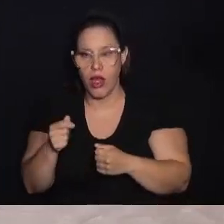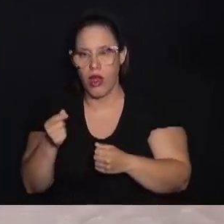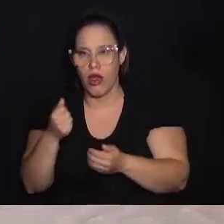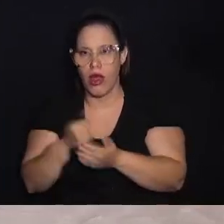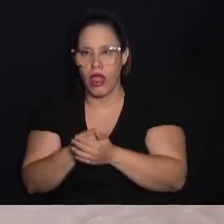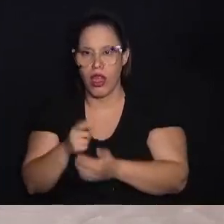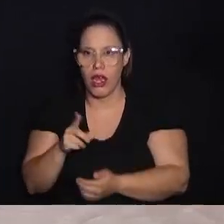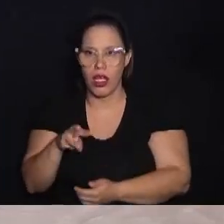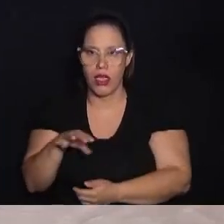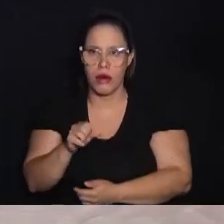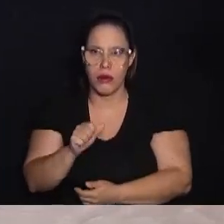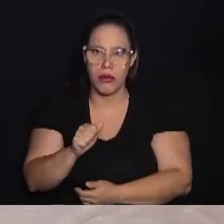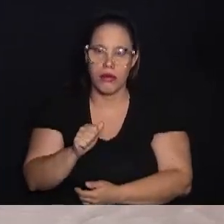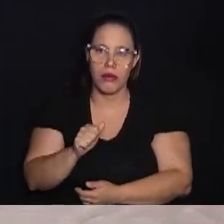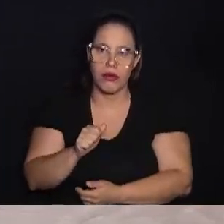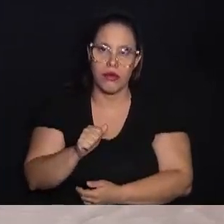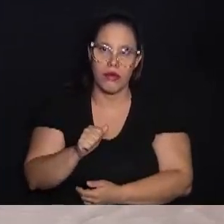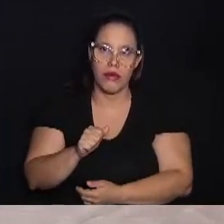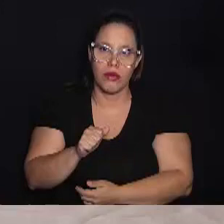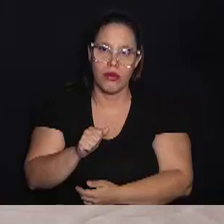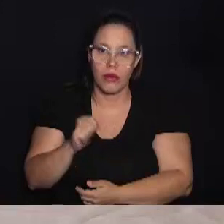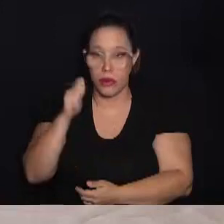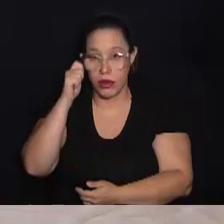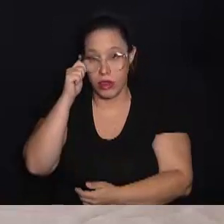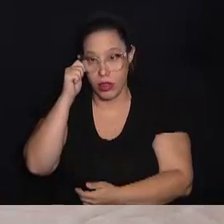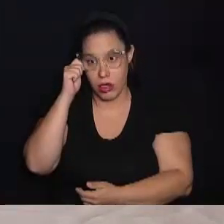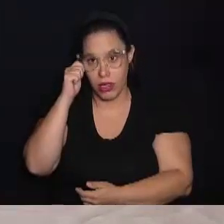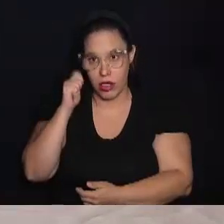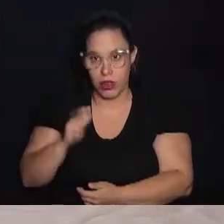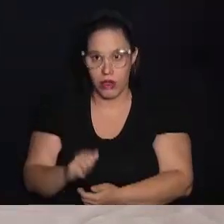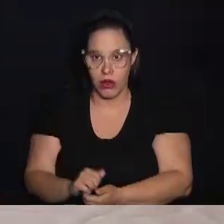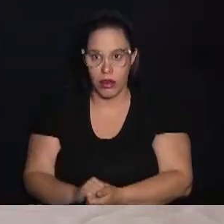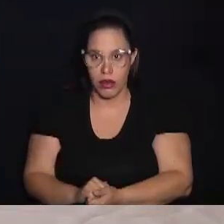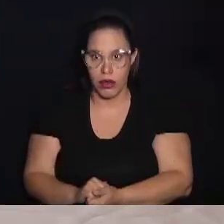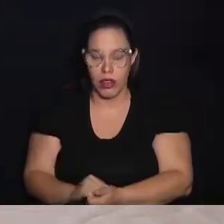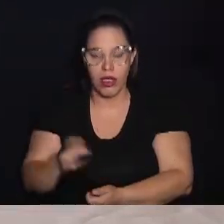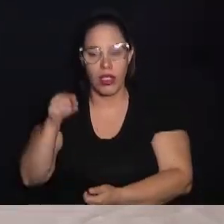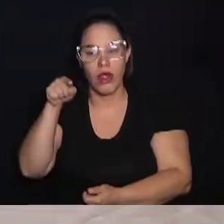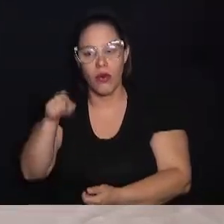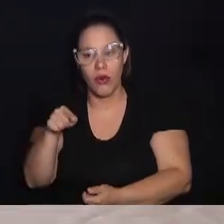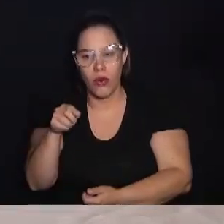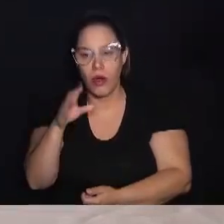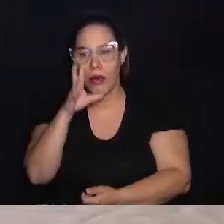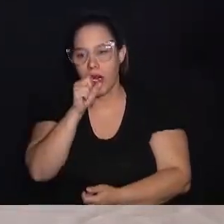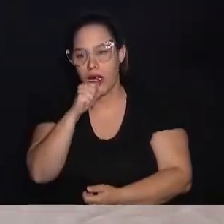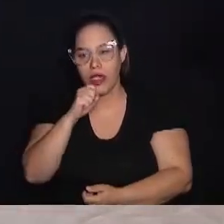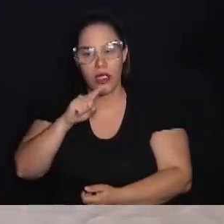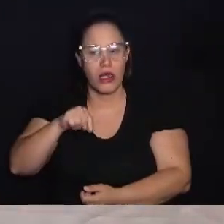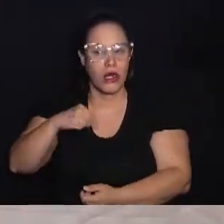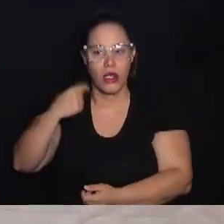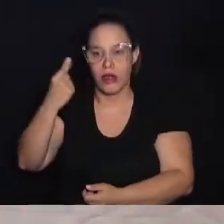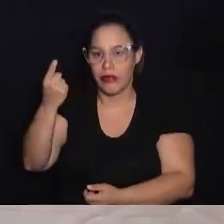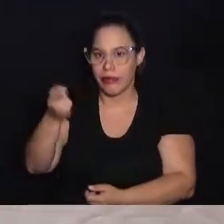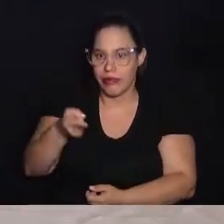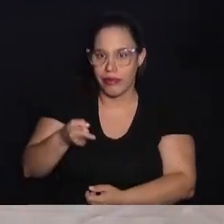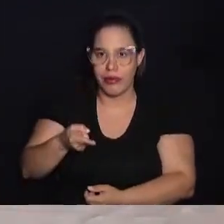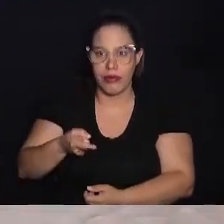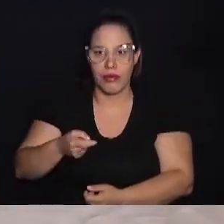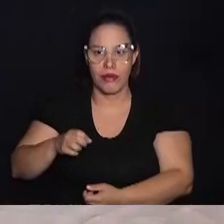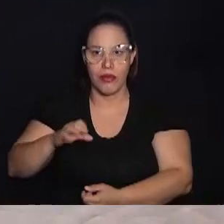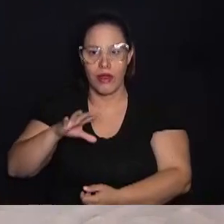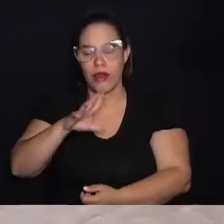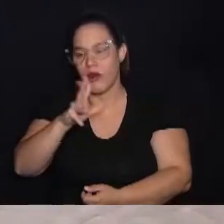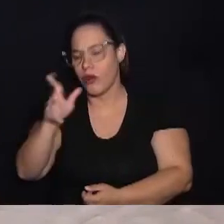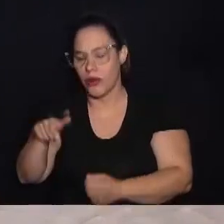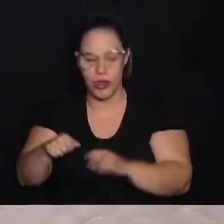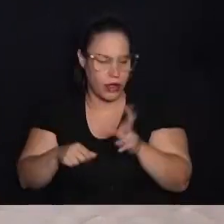99 centavos. Não, você não vai, aquilo lá é uma armadilha. Você foi por causa da laranja Vai a 99 comprar outras centavos. coisas. Só que você não vai no supermercado, você compra um monte de